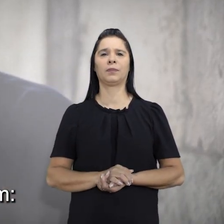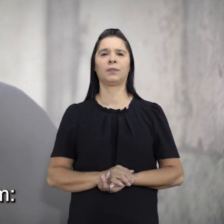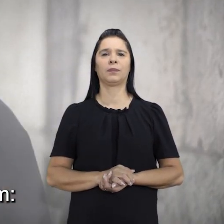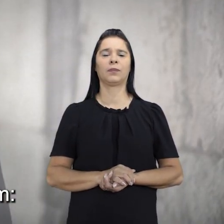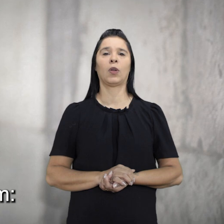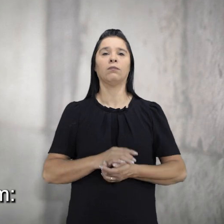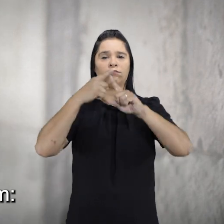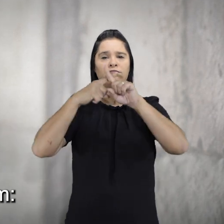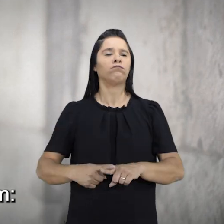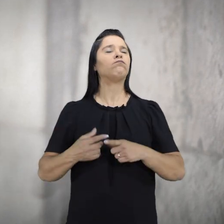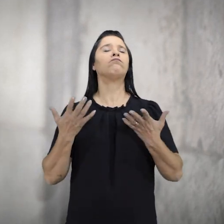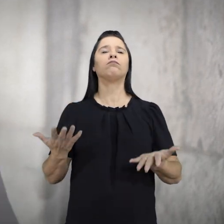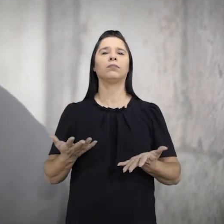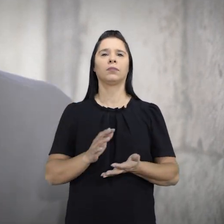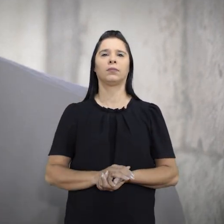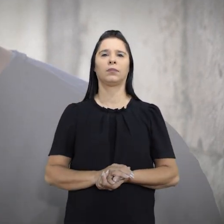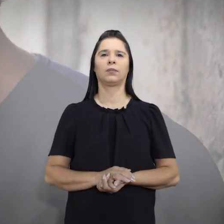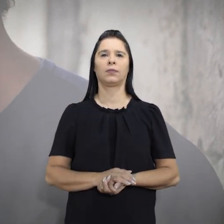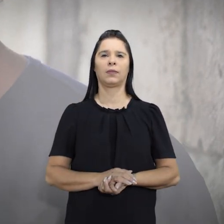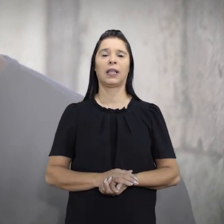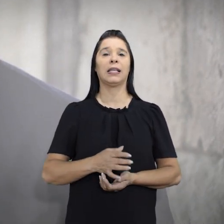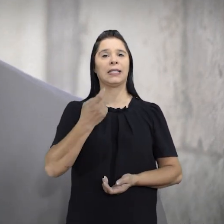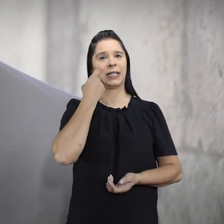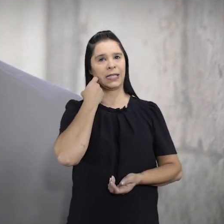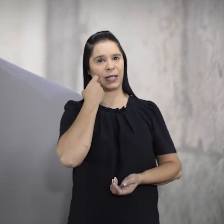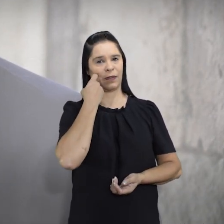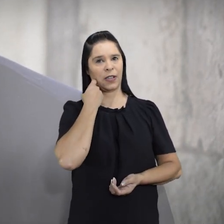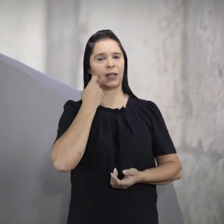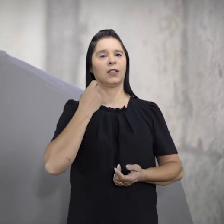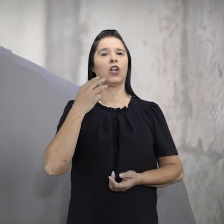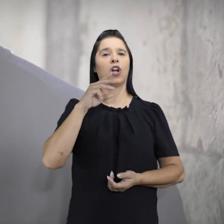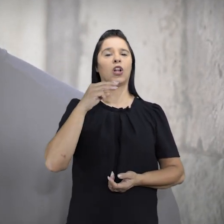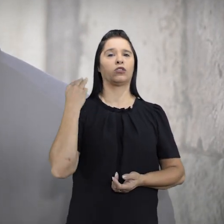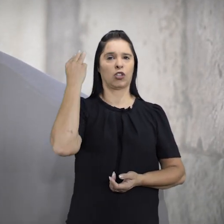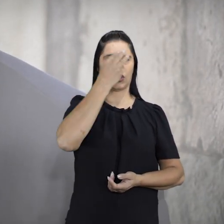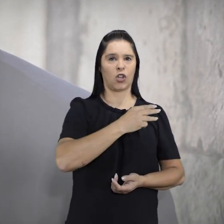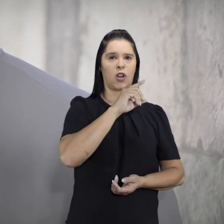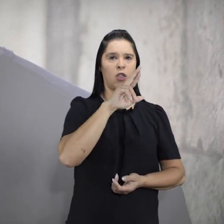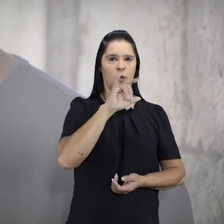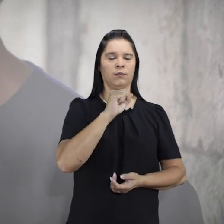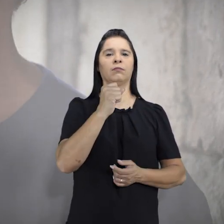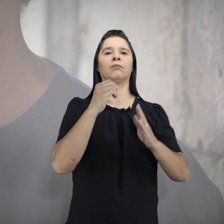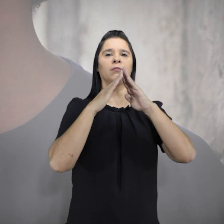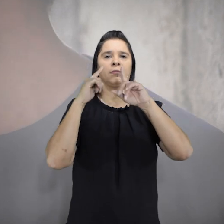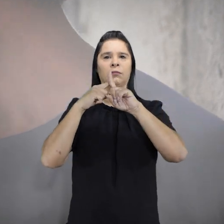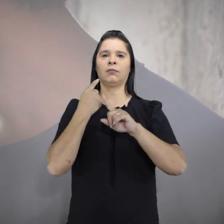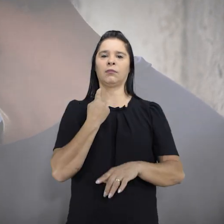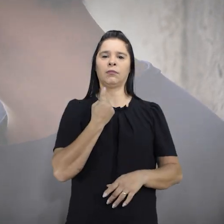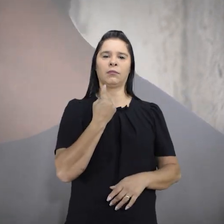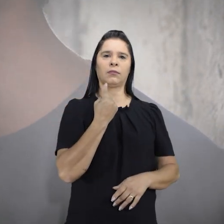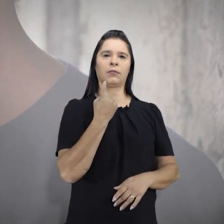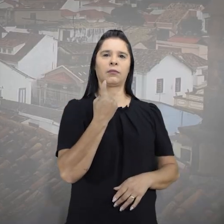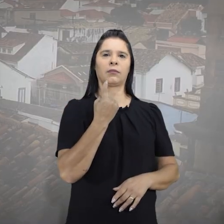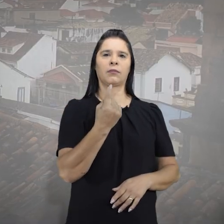o combate? O esquema do combate é assim. Aí como na sexta-feira a Nossa Senhora das Dores está lá na matriz e ela vai vir para cá,